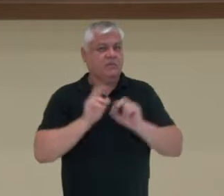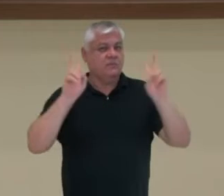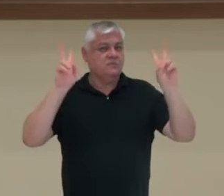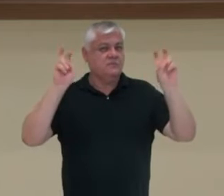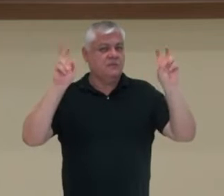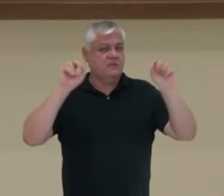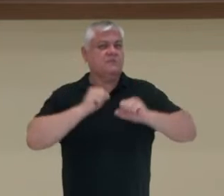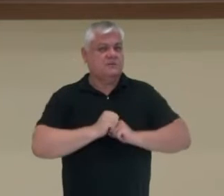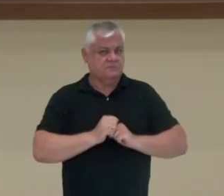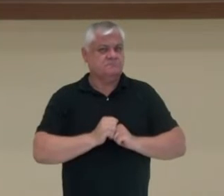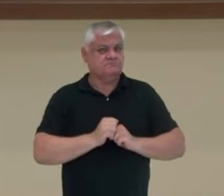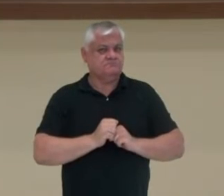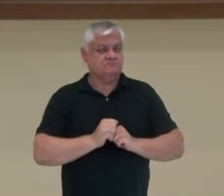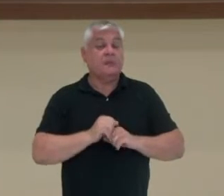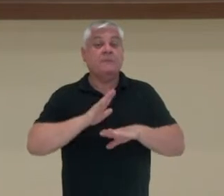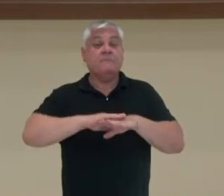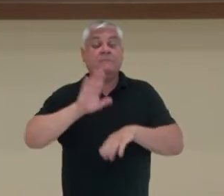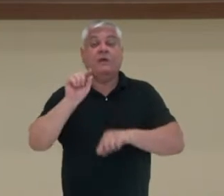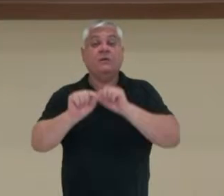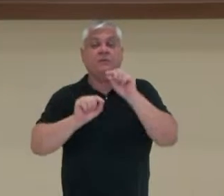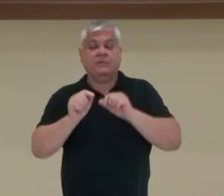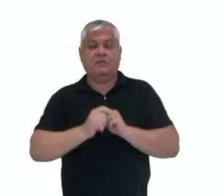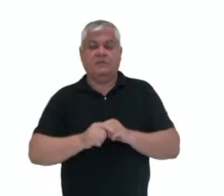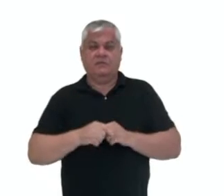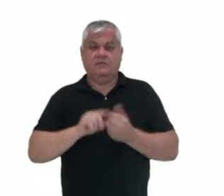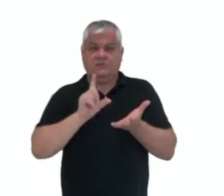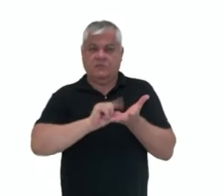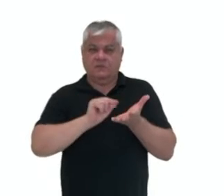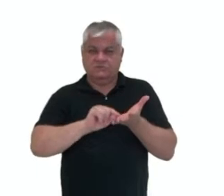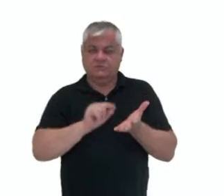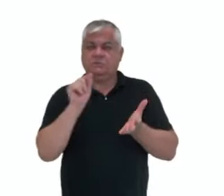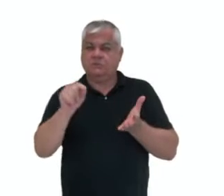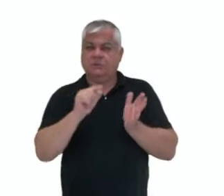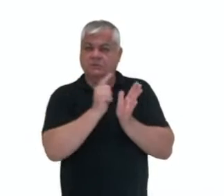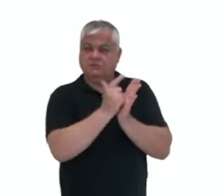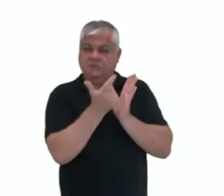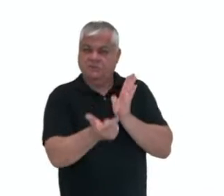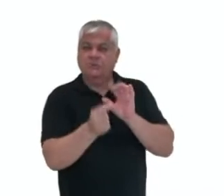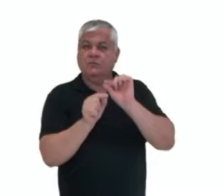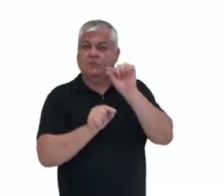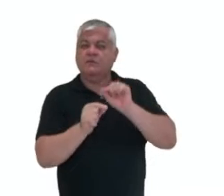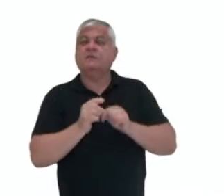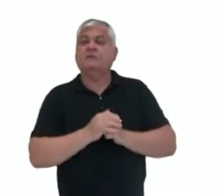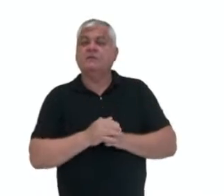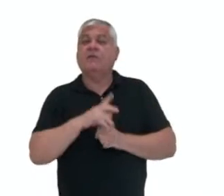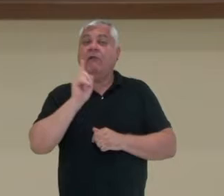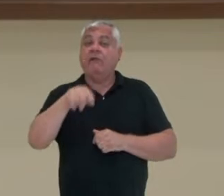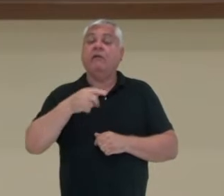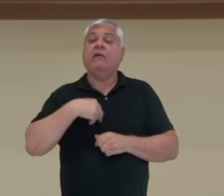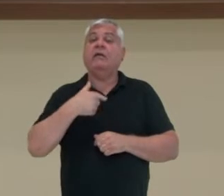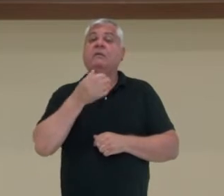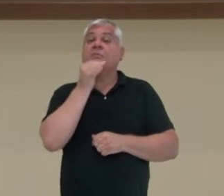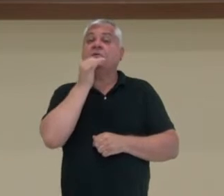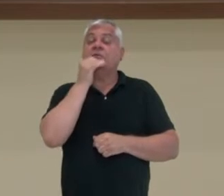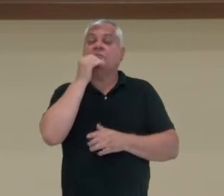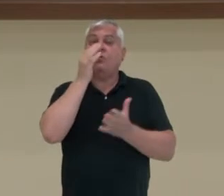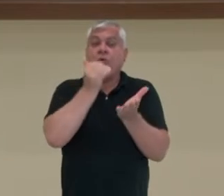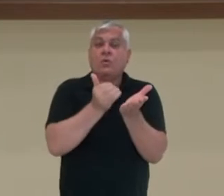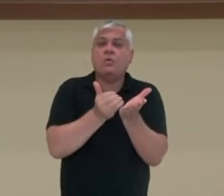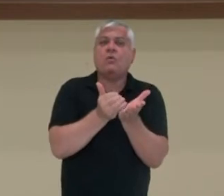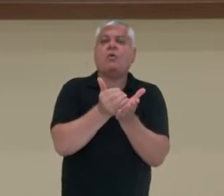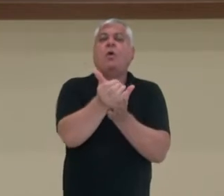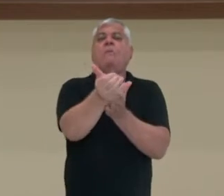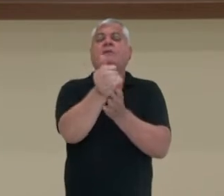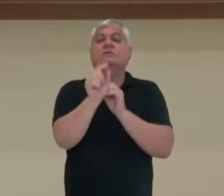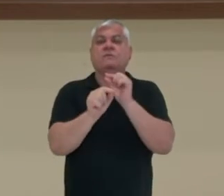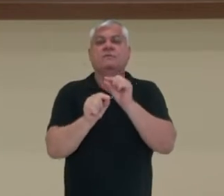percebeu? E mais, como no artigo de opinião, esse elemento textual o que é? É o ponto de partida, sim, para